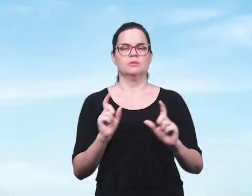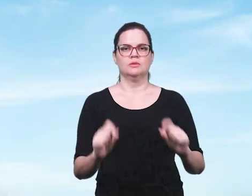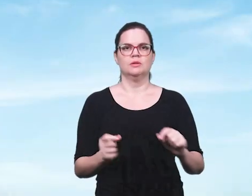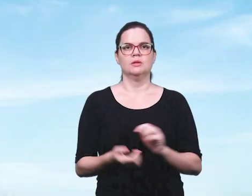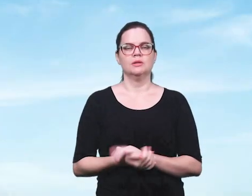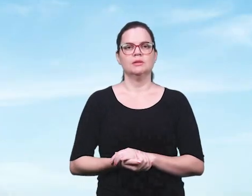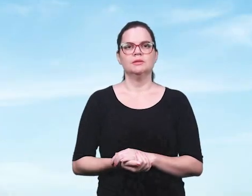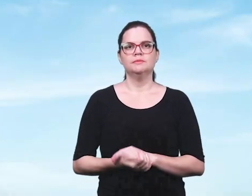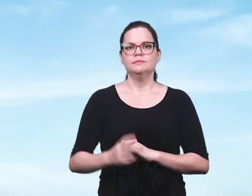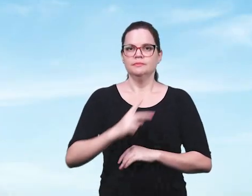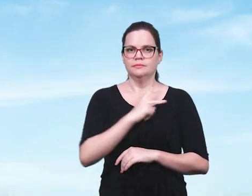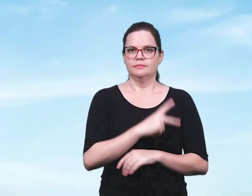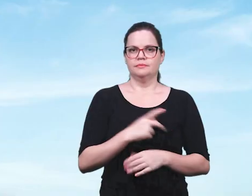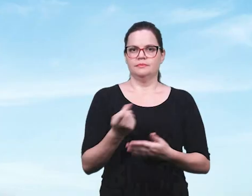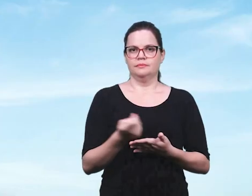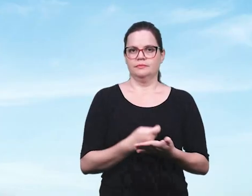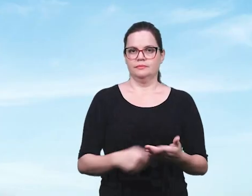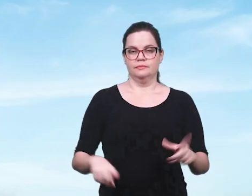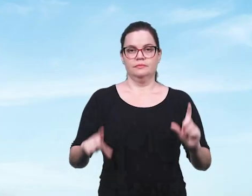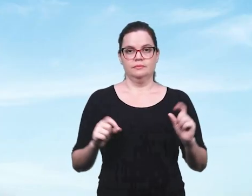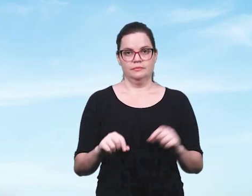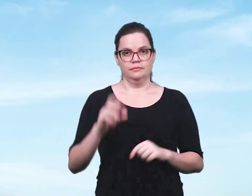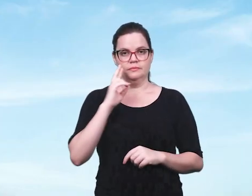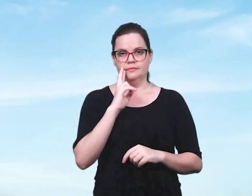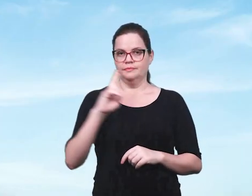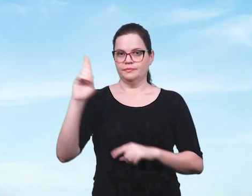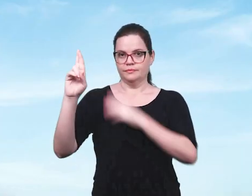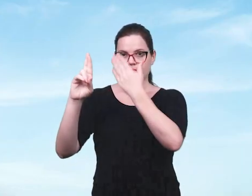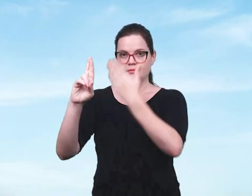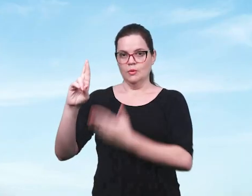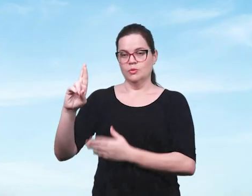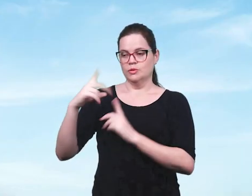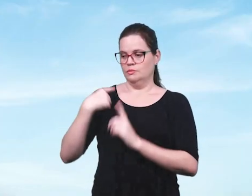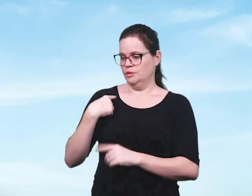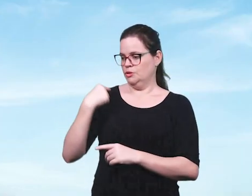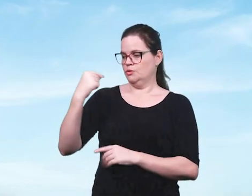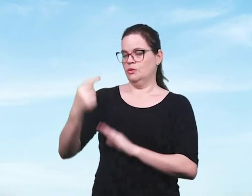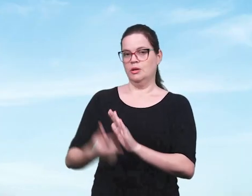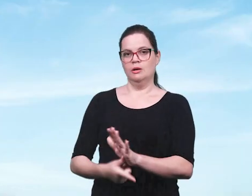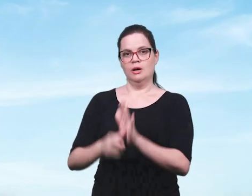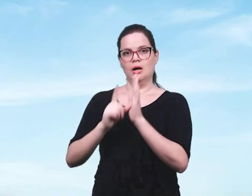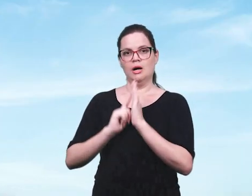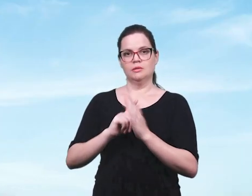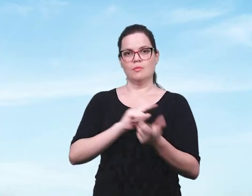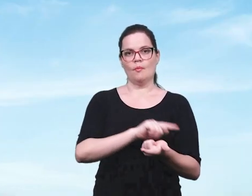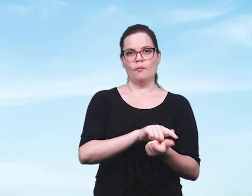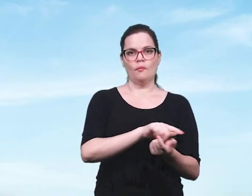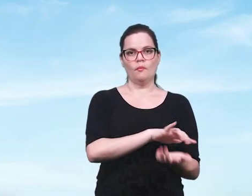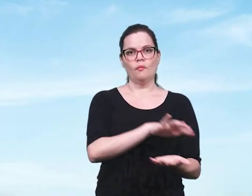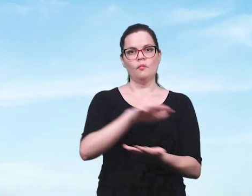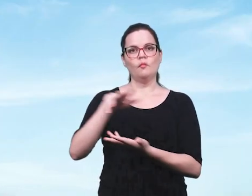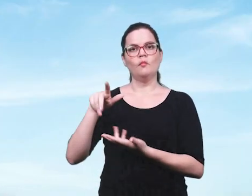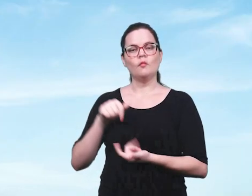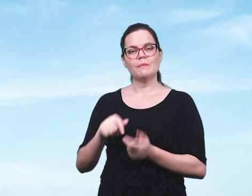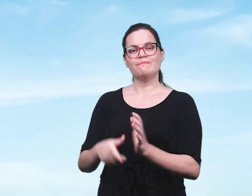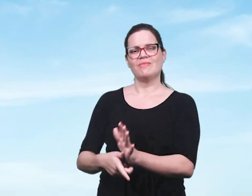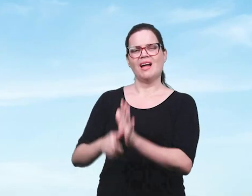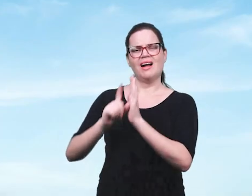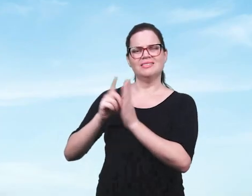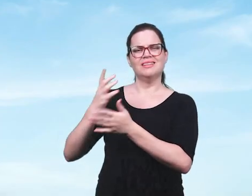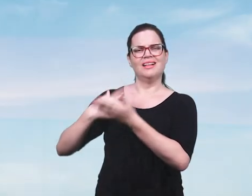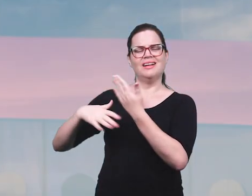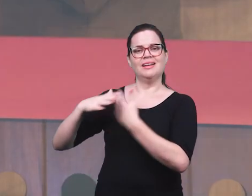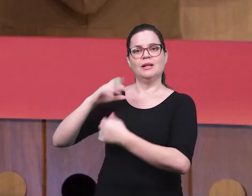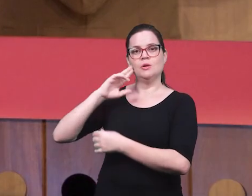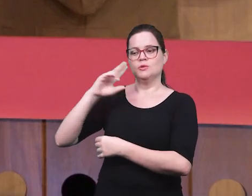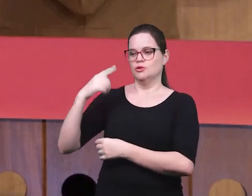assim: como também nos elegeu nele antes da fundação do mundo, para que fôssemos santos, repreensíveis diante